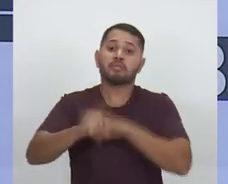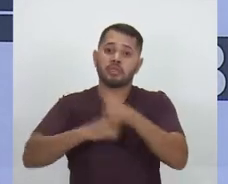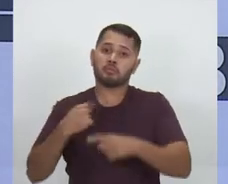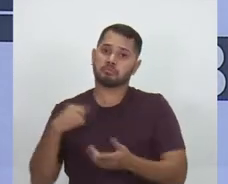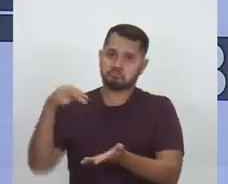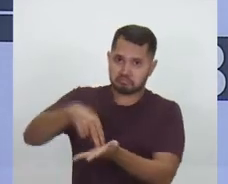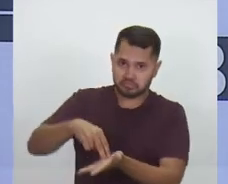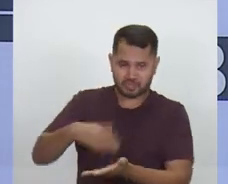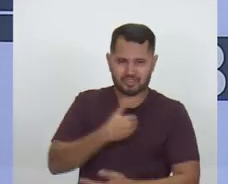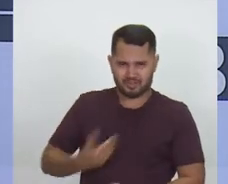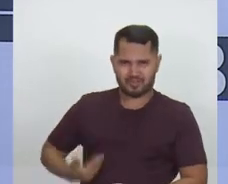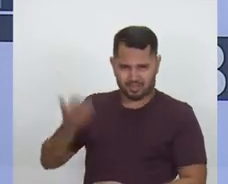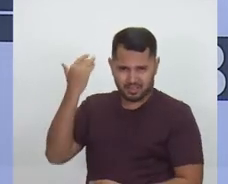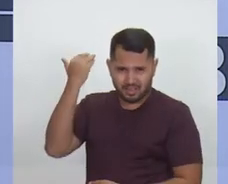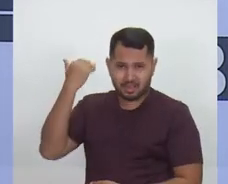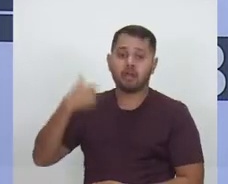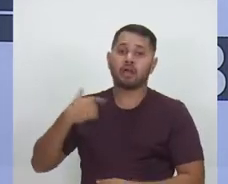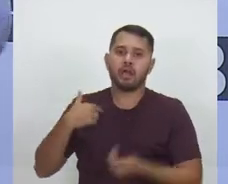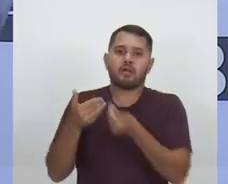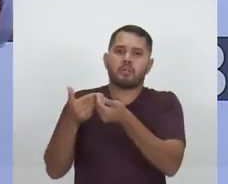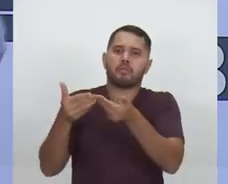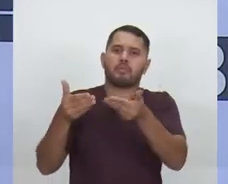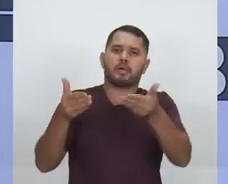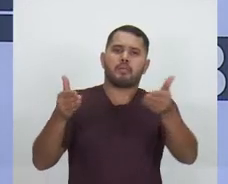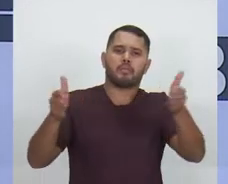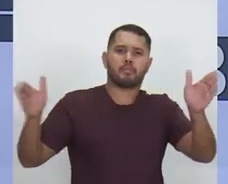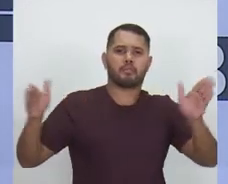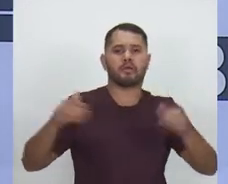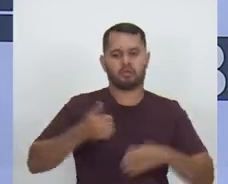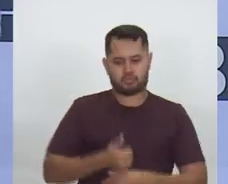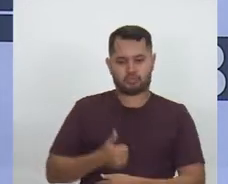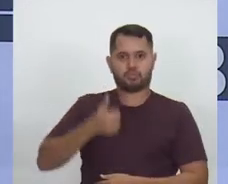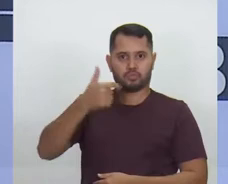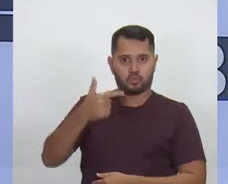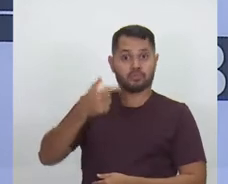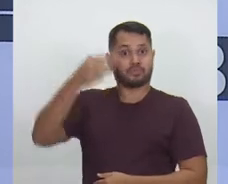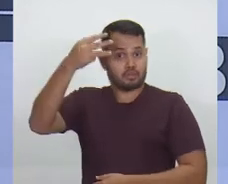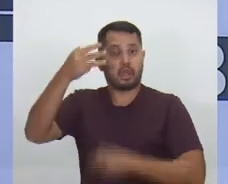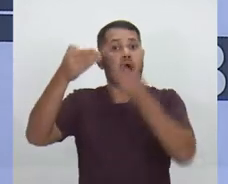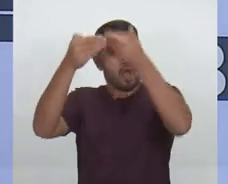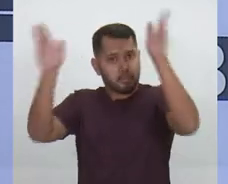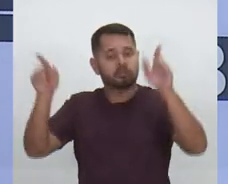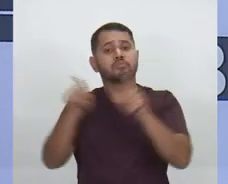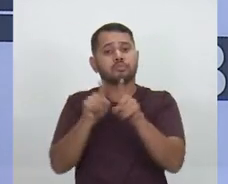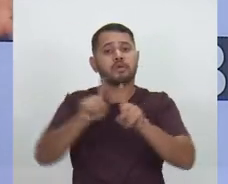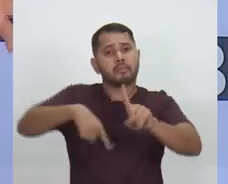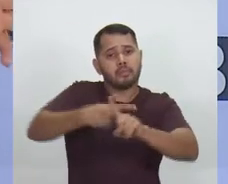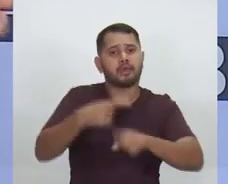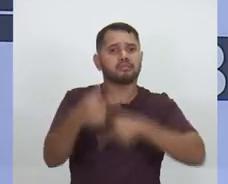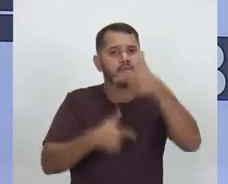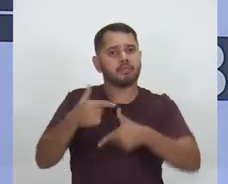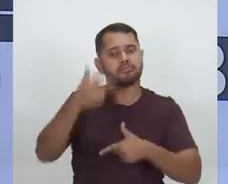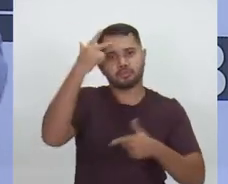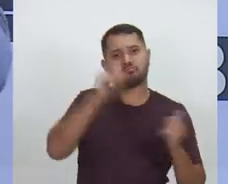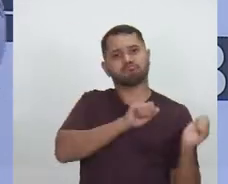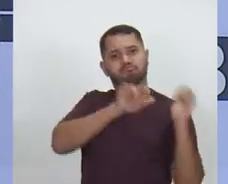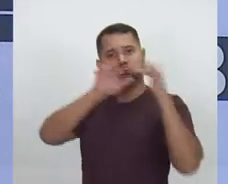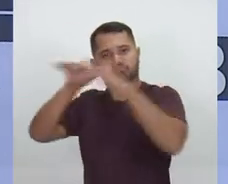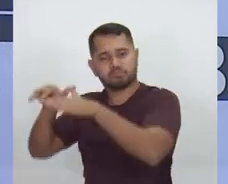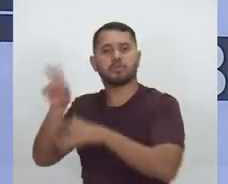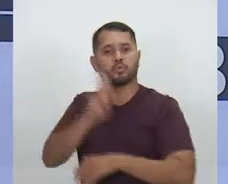governador eu coloquei a ampliação do terceiro andar deste hospital oportunizando a população do estado do amazonas